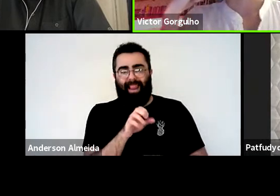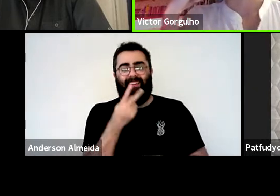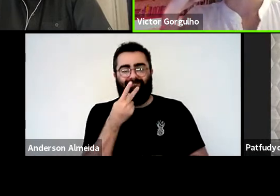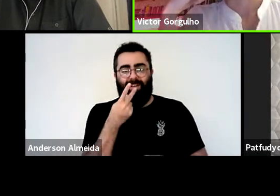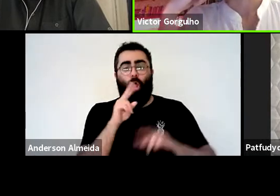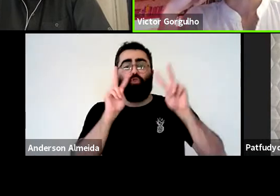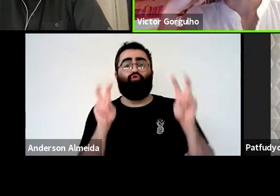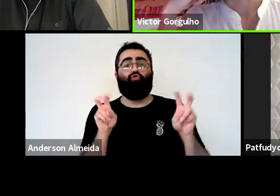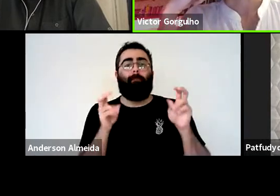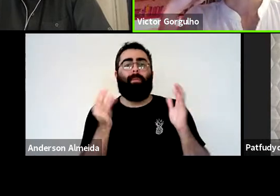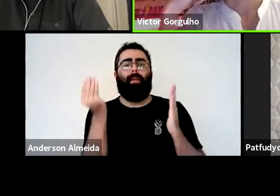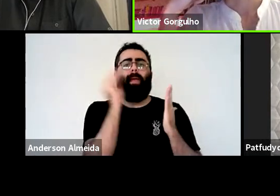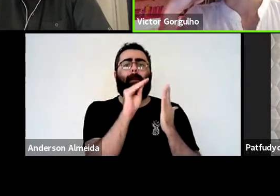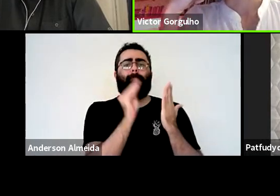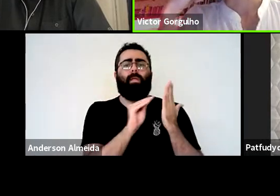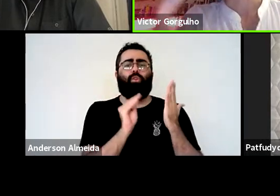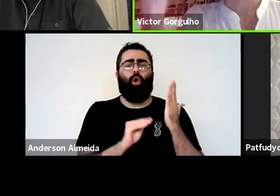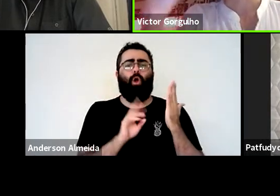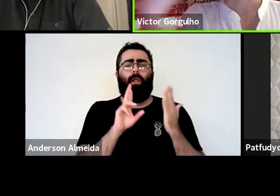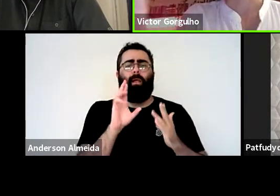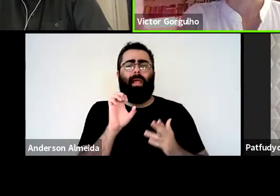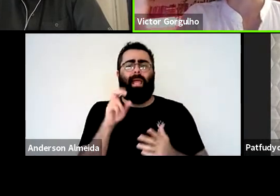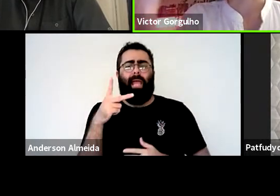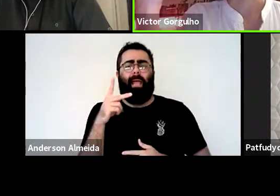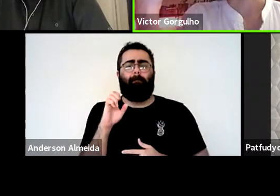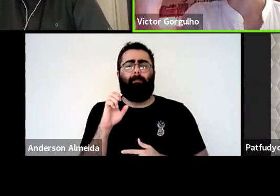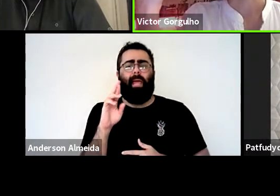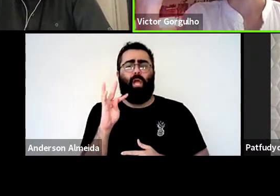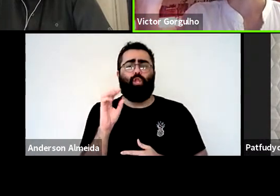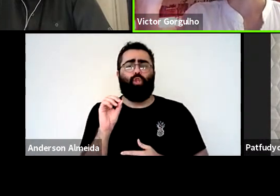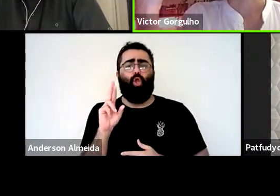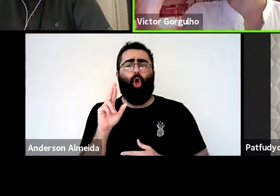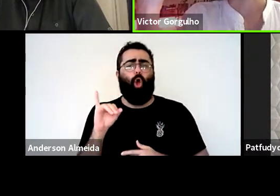de coisa. De fato, tem muita coisa, né?